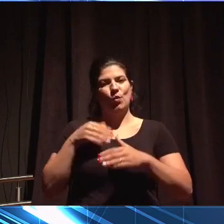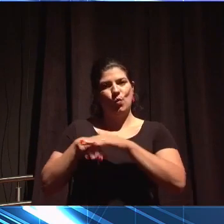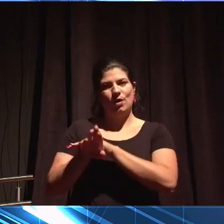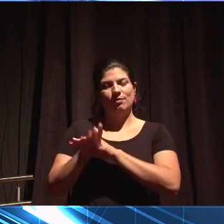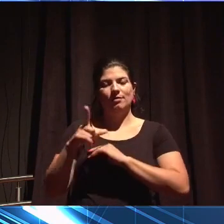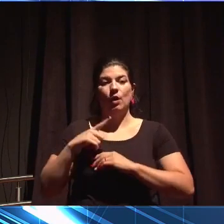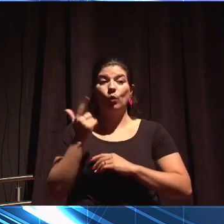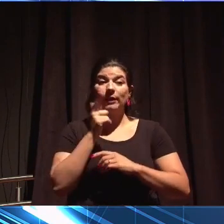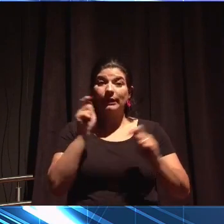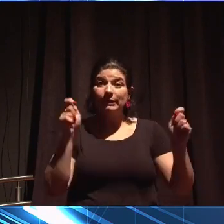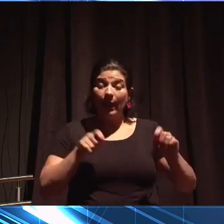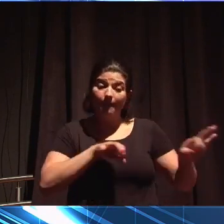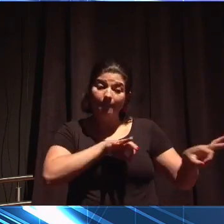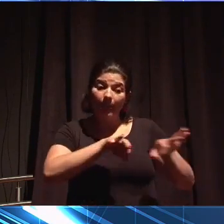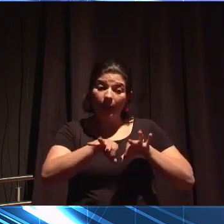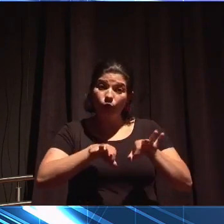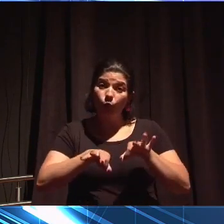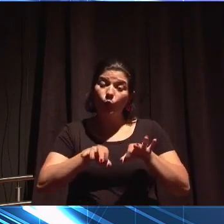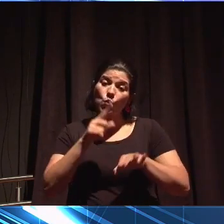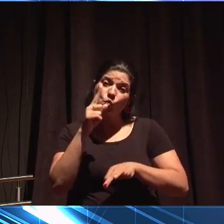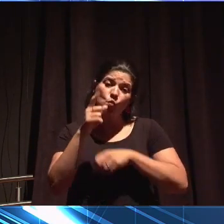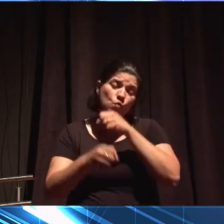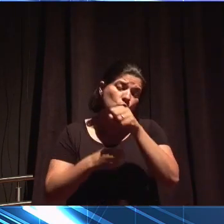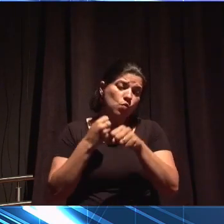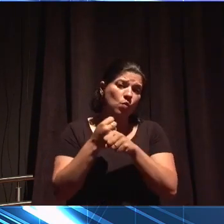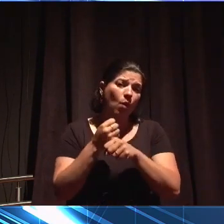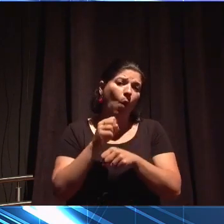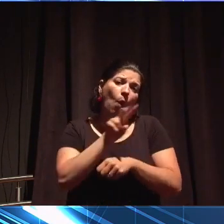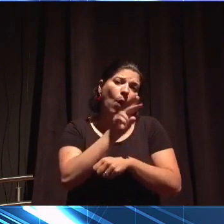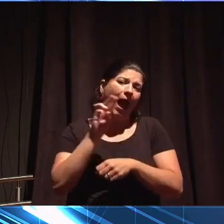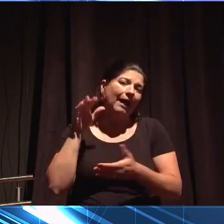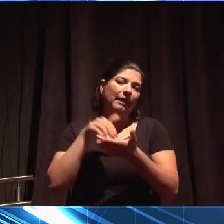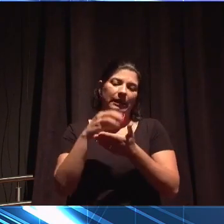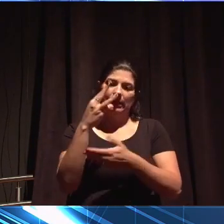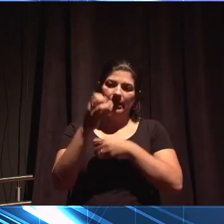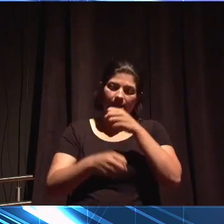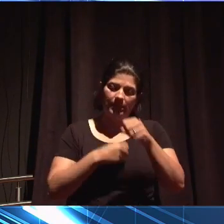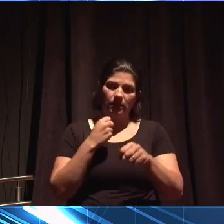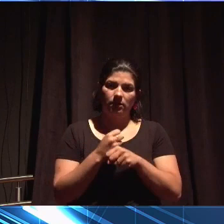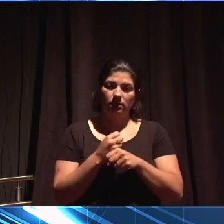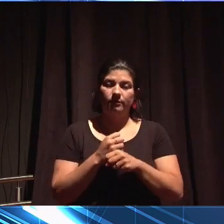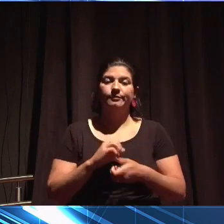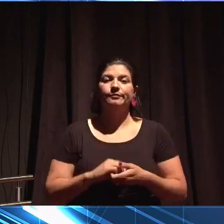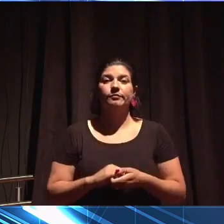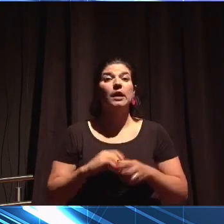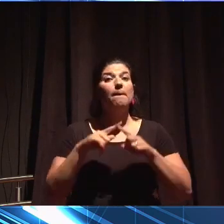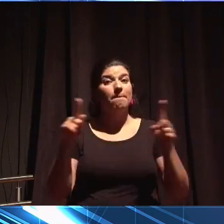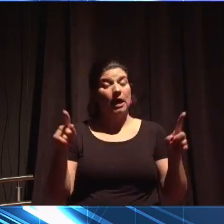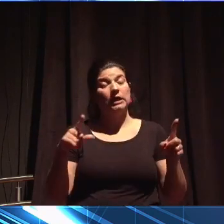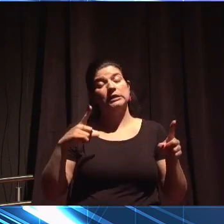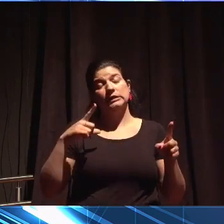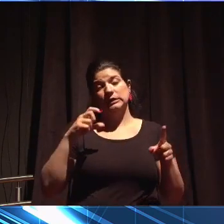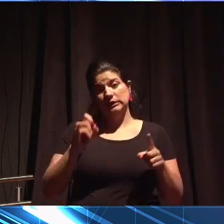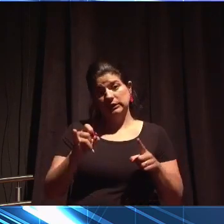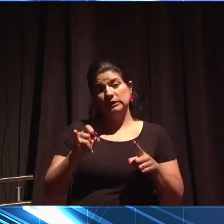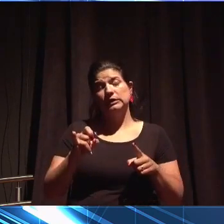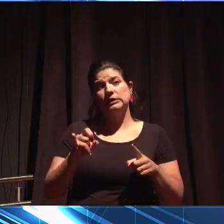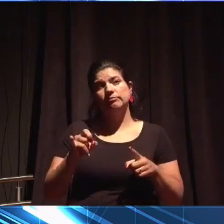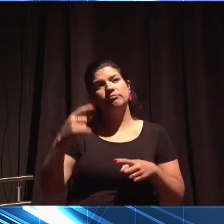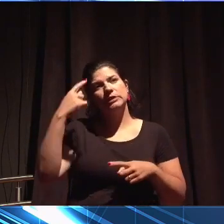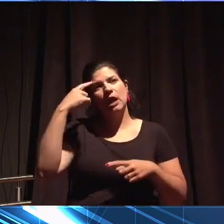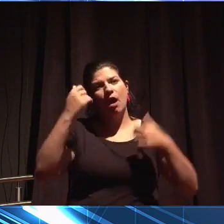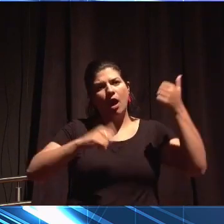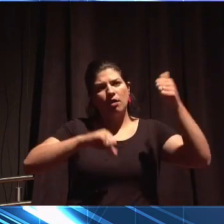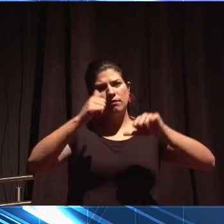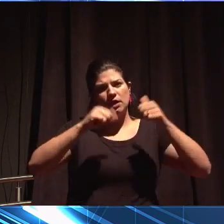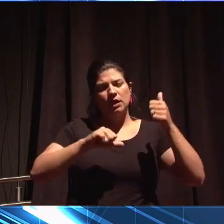fazer um plano ali de utilização de 1 a 3 anos. Mas em questão de, por exemplo, instâncias spot, você tem que avaliar se, poxa,